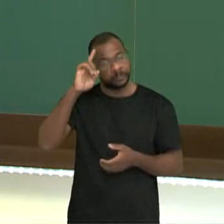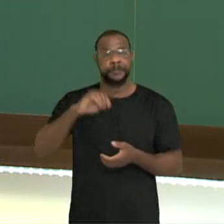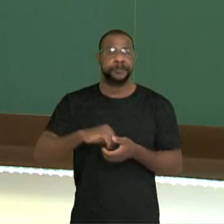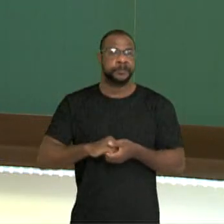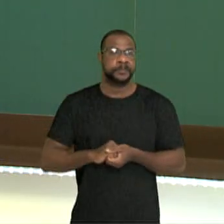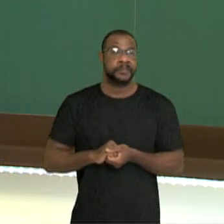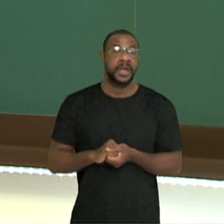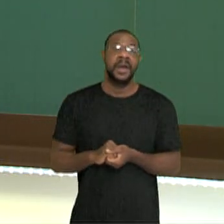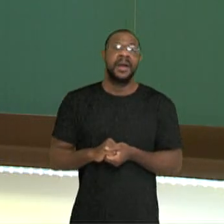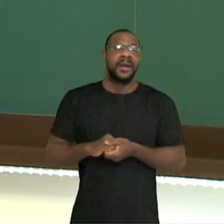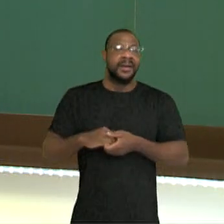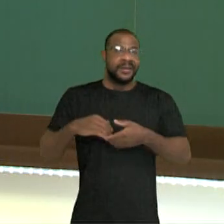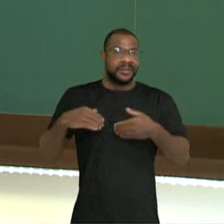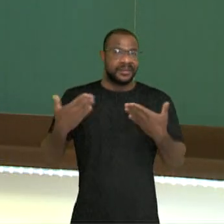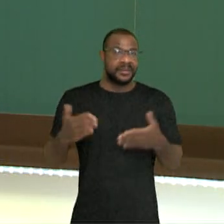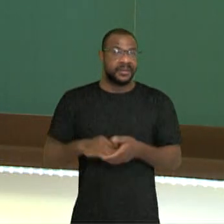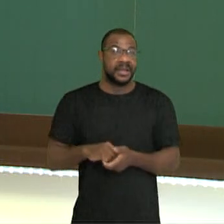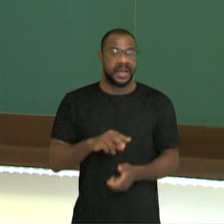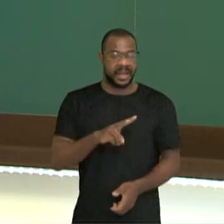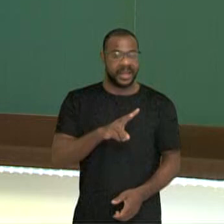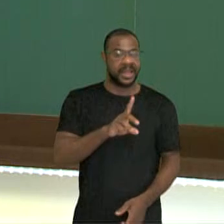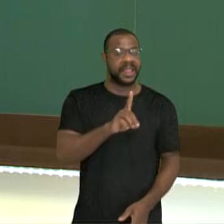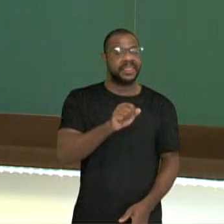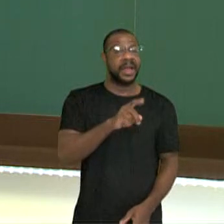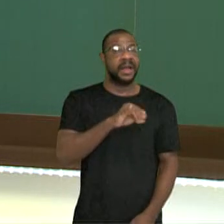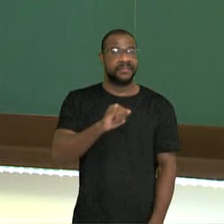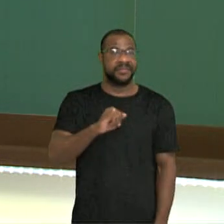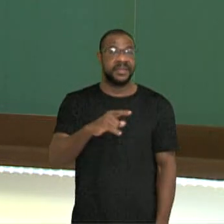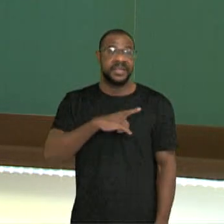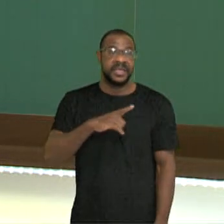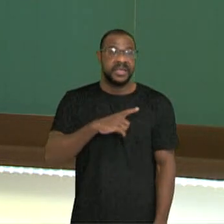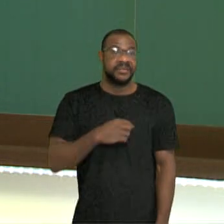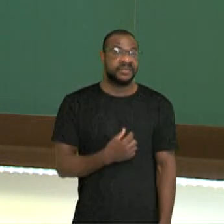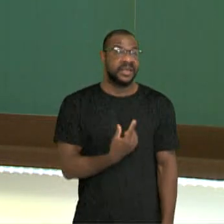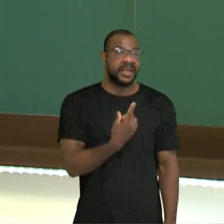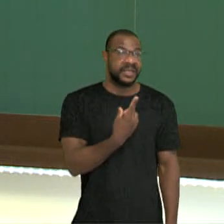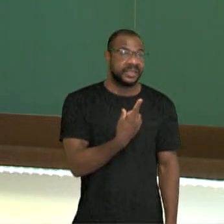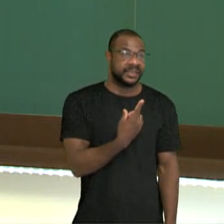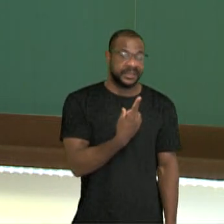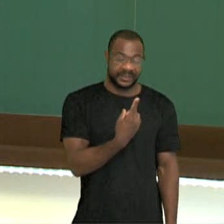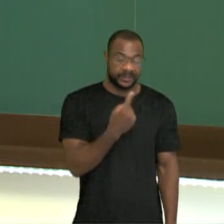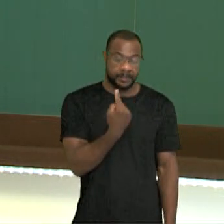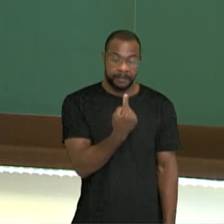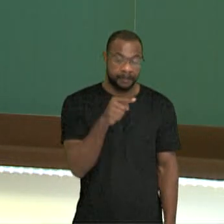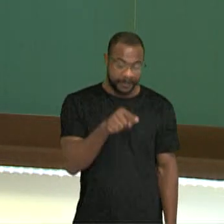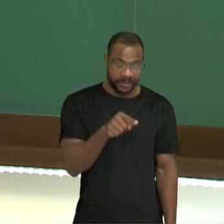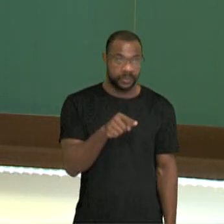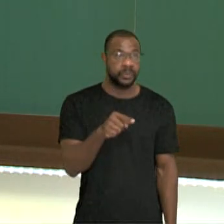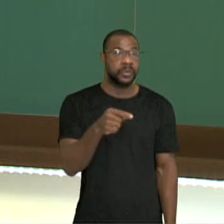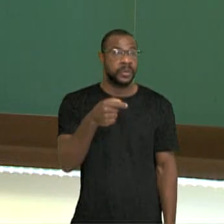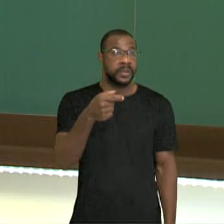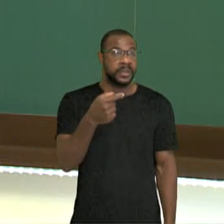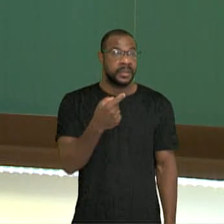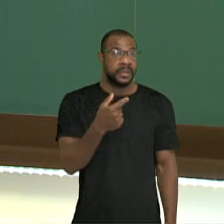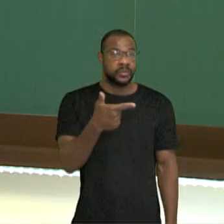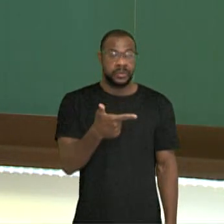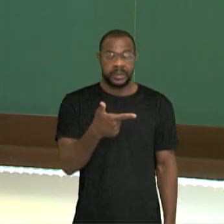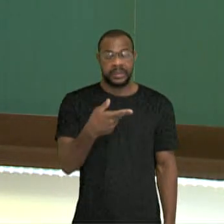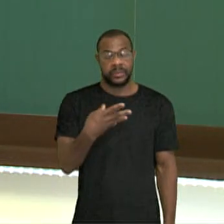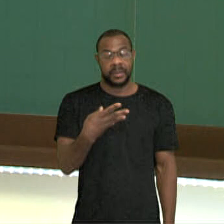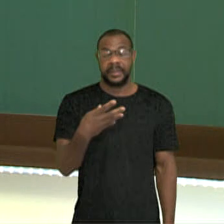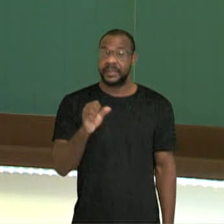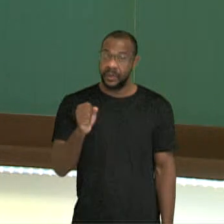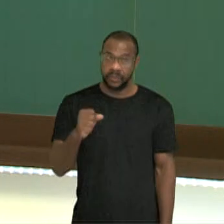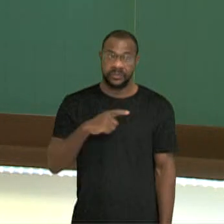lá. Então o Davi tinha esse saldo, depositou mais 120. Então o montante que ele tem inicialmente, início de